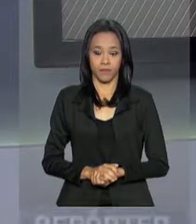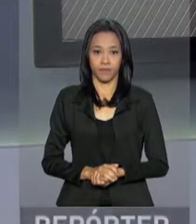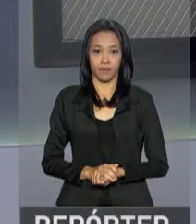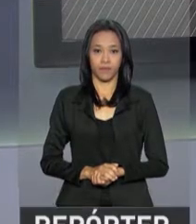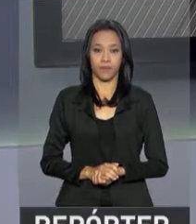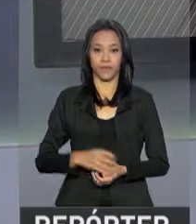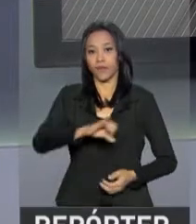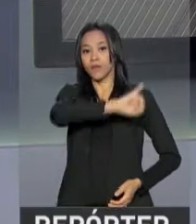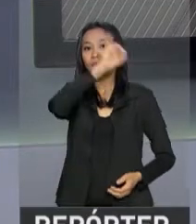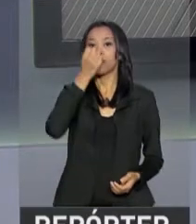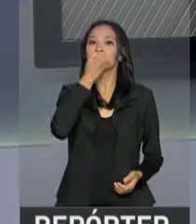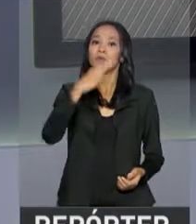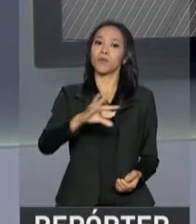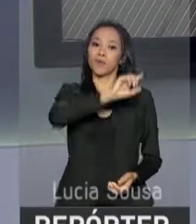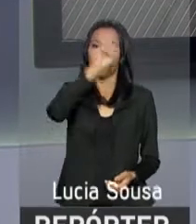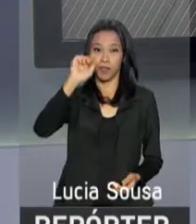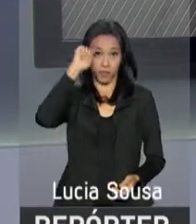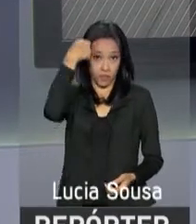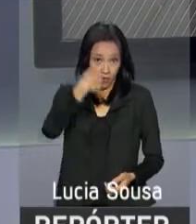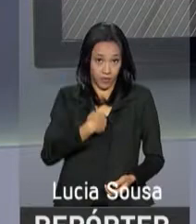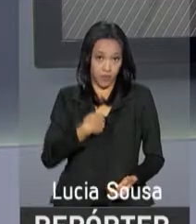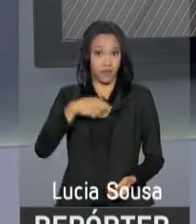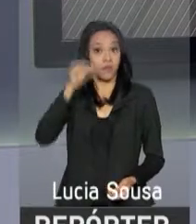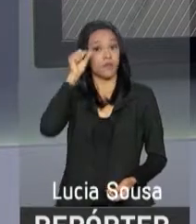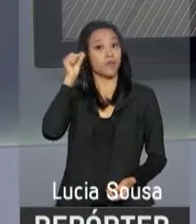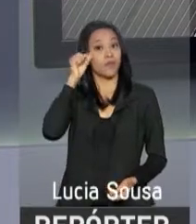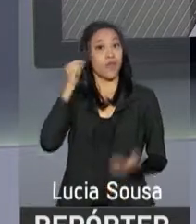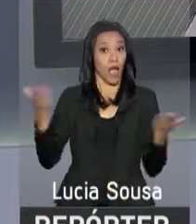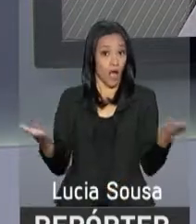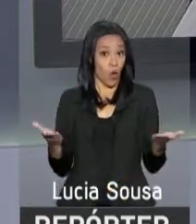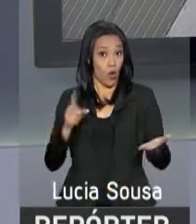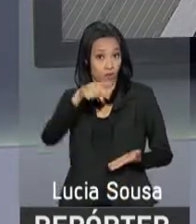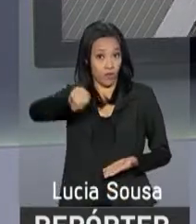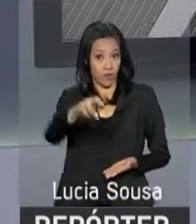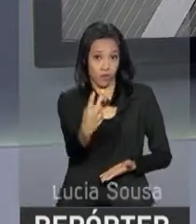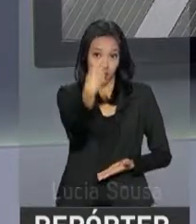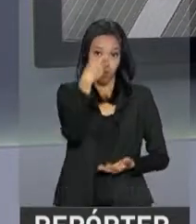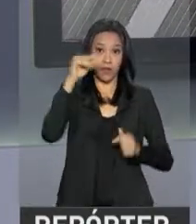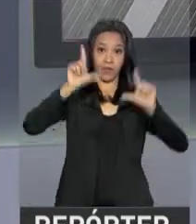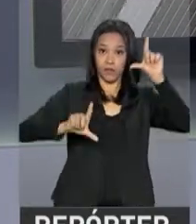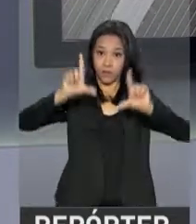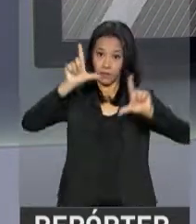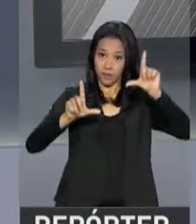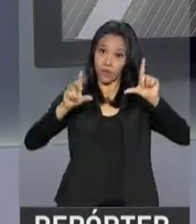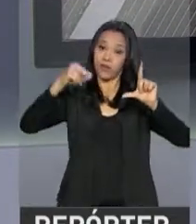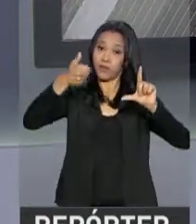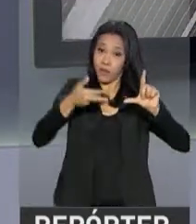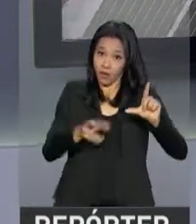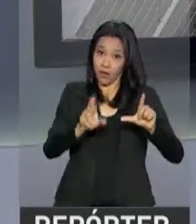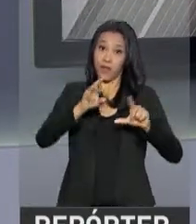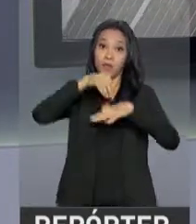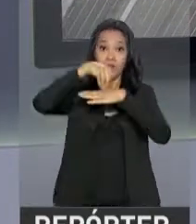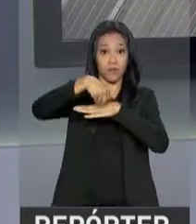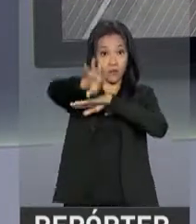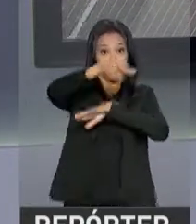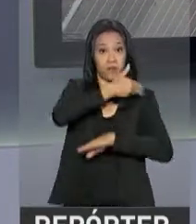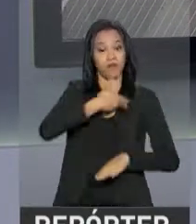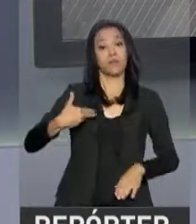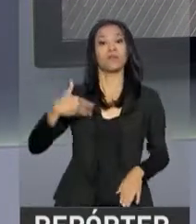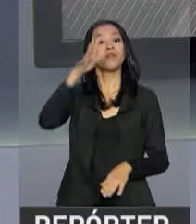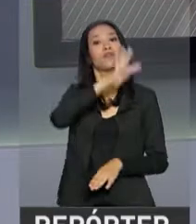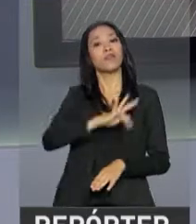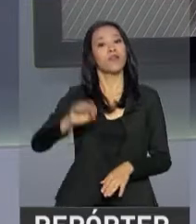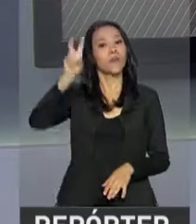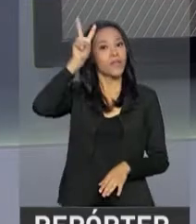olá bom dia eu sou país há dias e você acompanha a partir de agora o repórter nbr com as notícias do governo federal desta